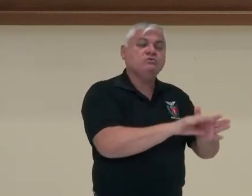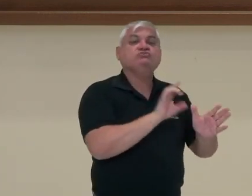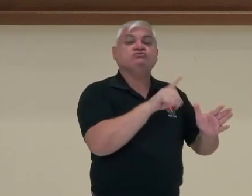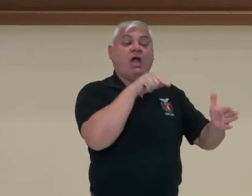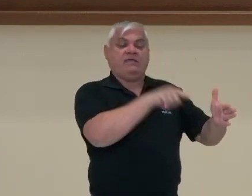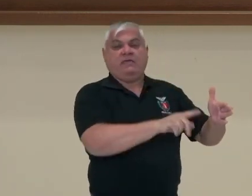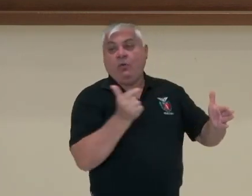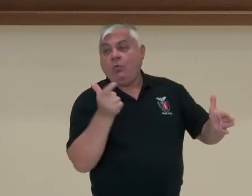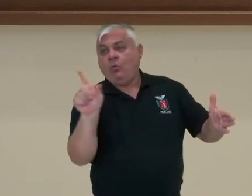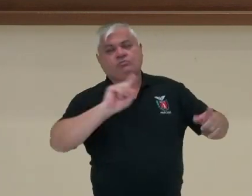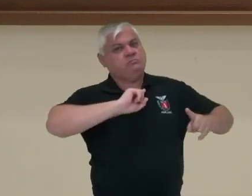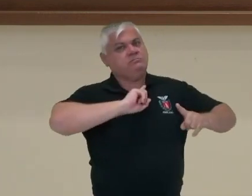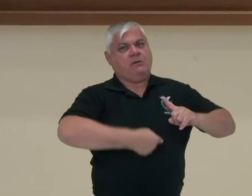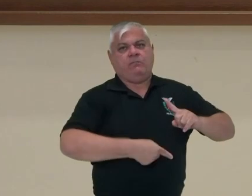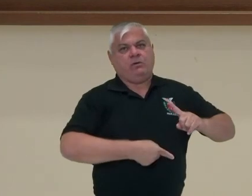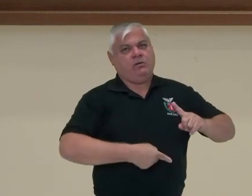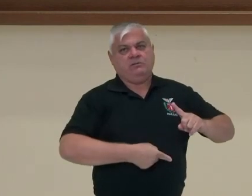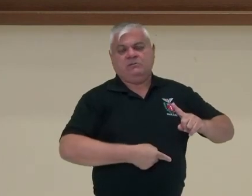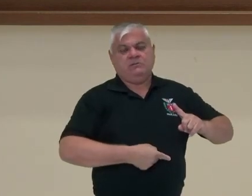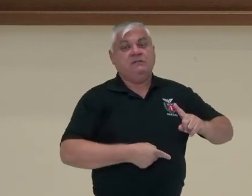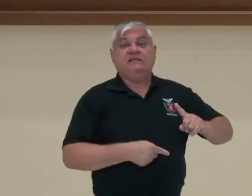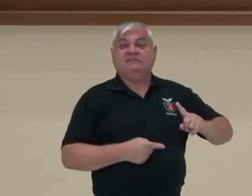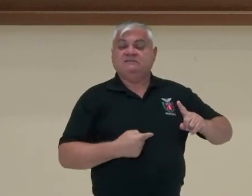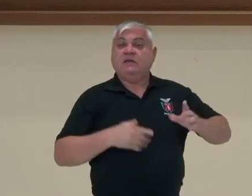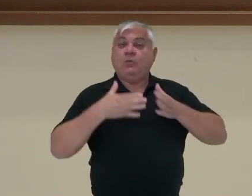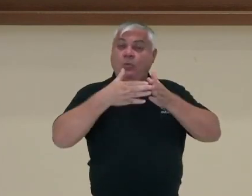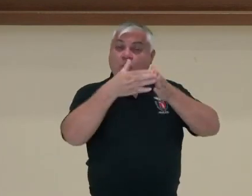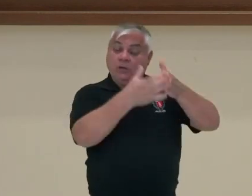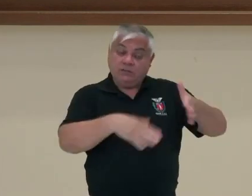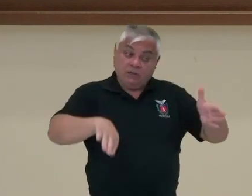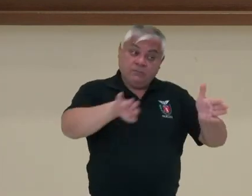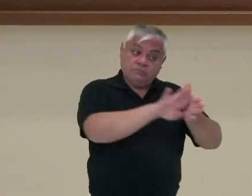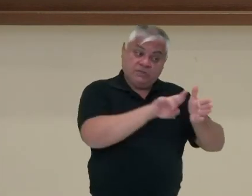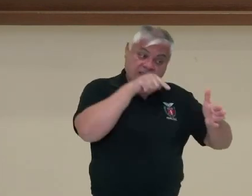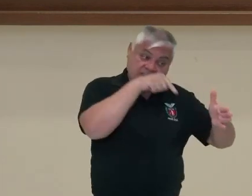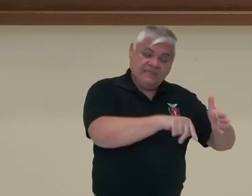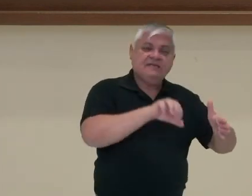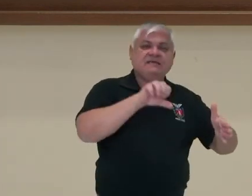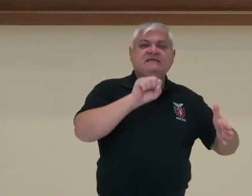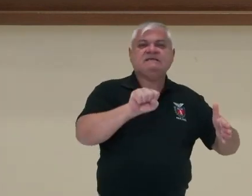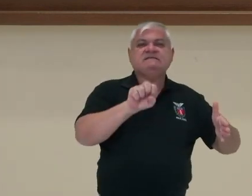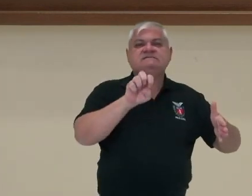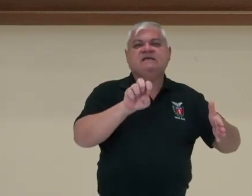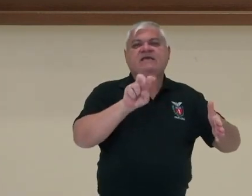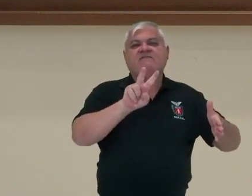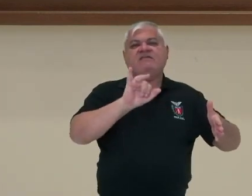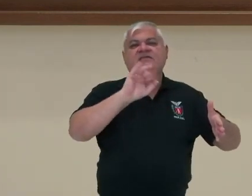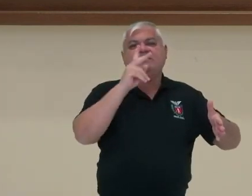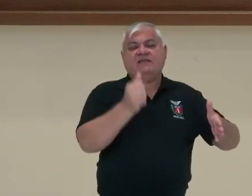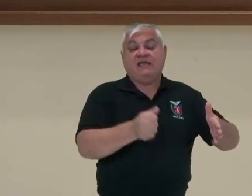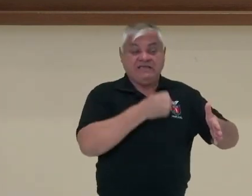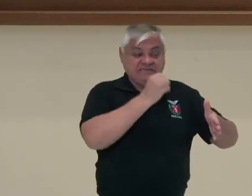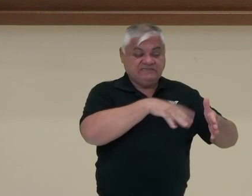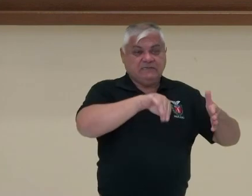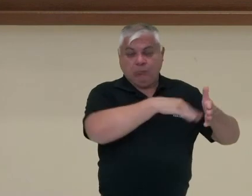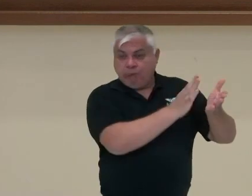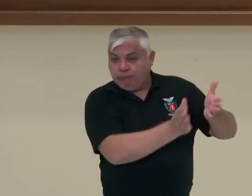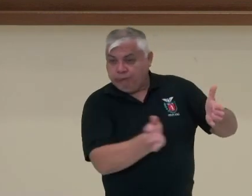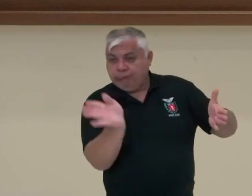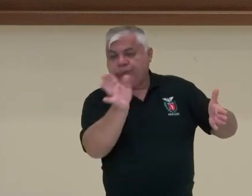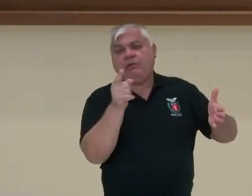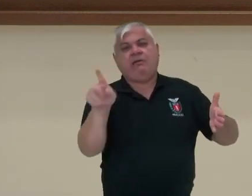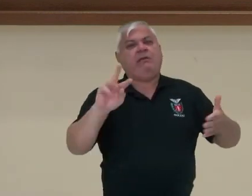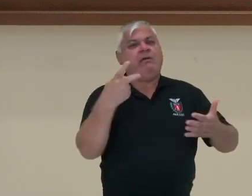para que os produtos fossem colocados e enviados até a Espanha. Se fosse atracado em outro porto, era tratado como um